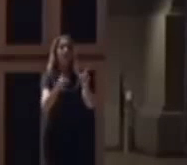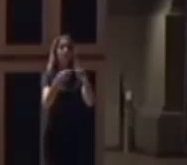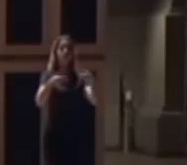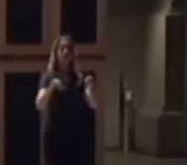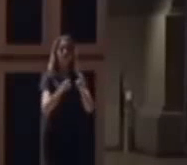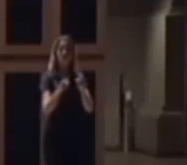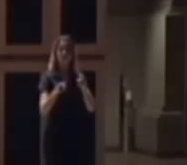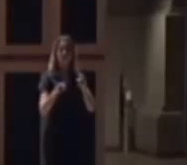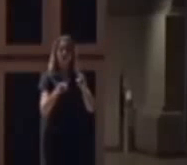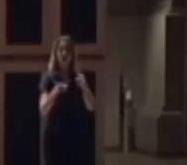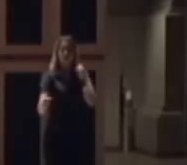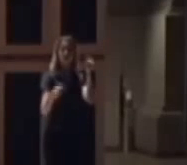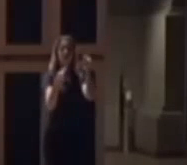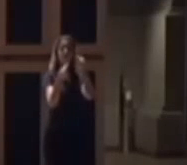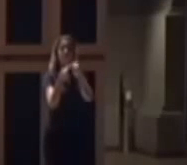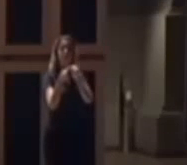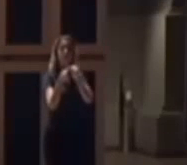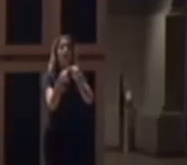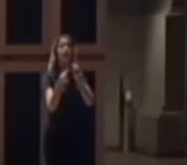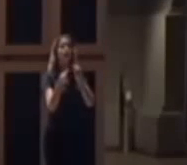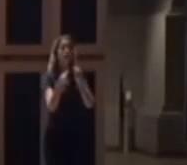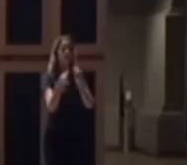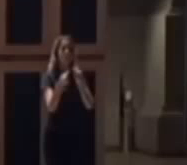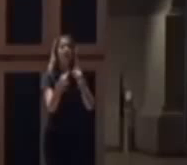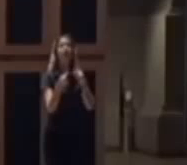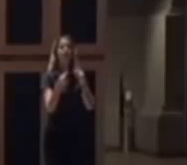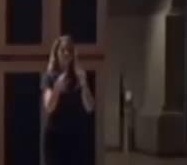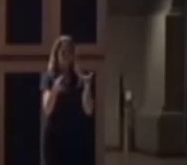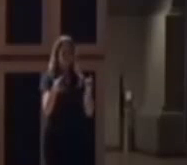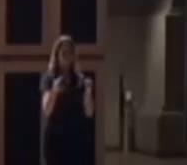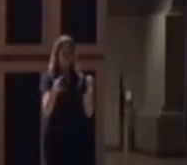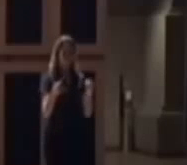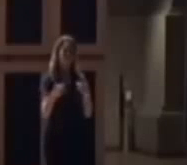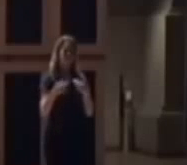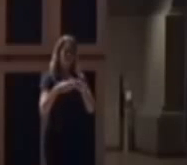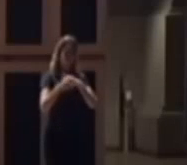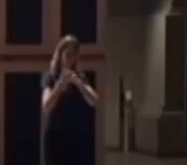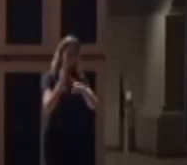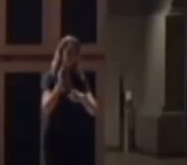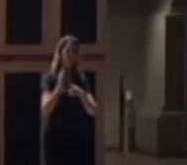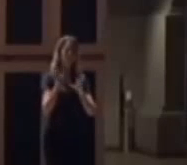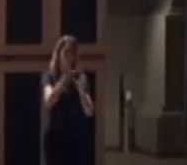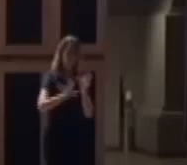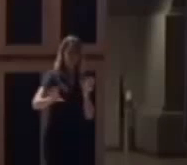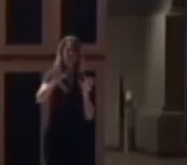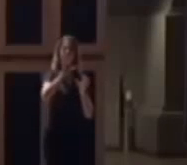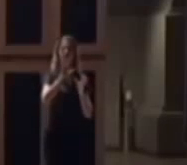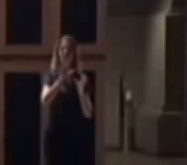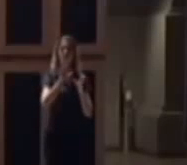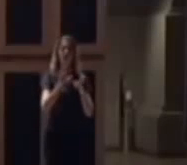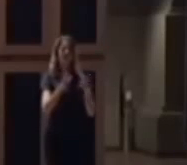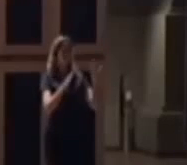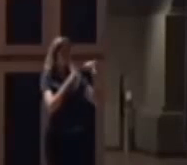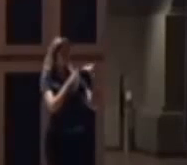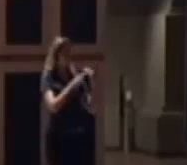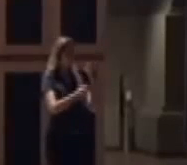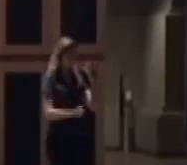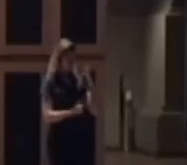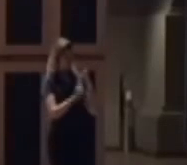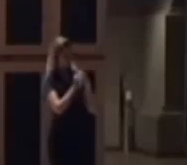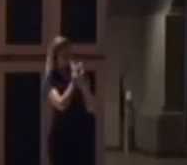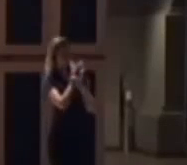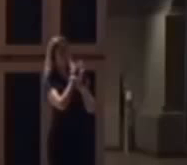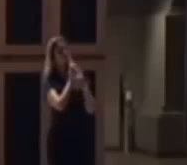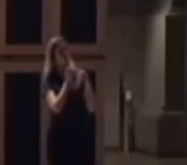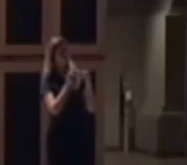missão principal é o desenvolvimento e a difusão do repertório sinfônico brasileiro e universal. Desde o seu surgimento, a gente tem alguns números que